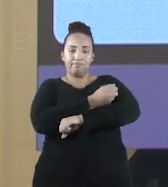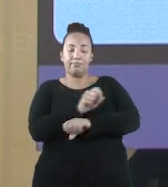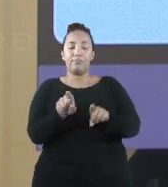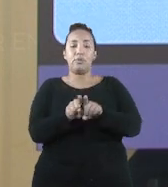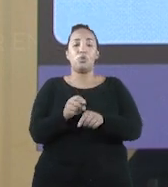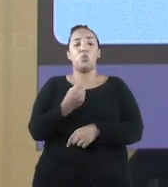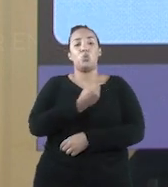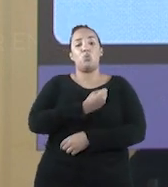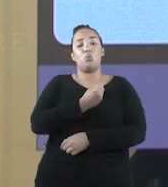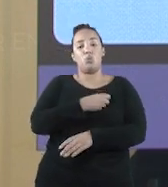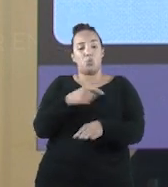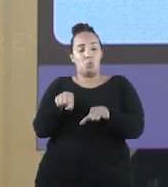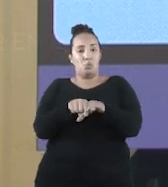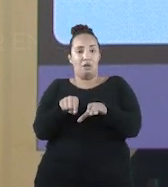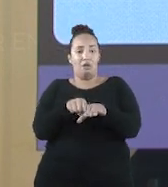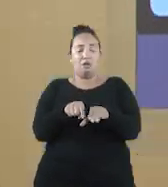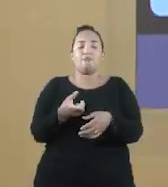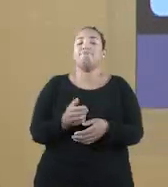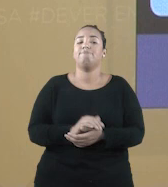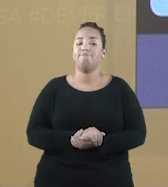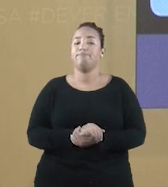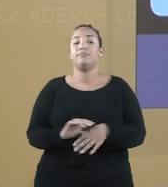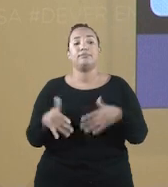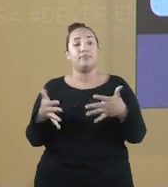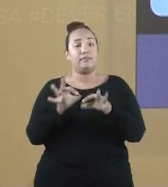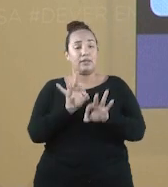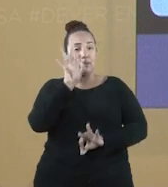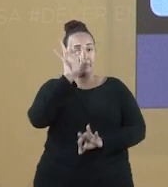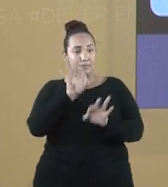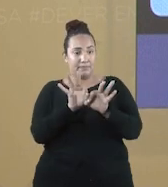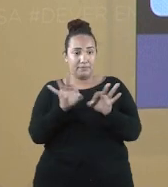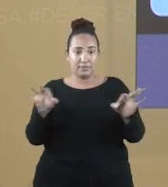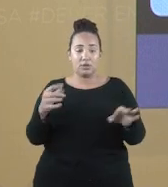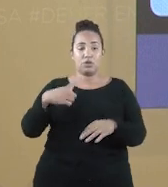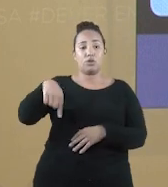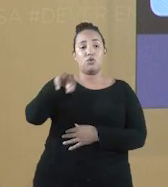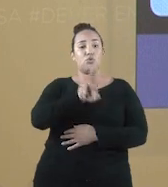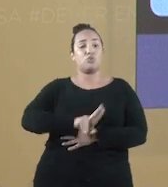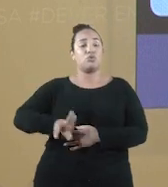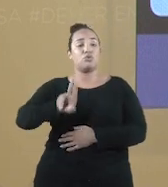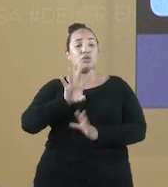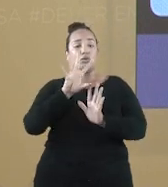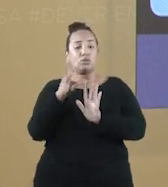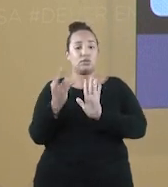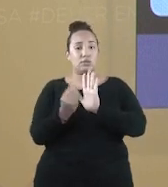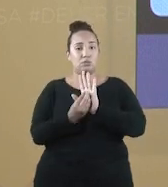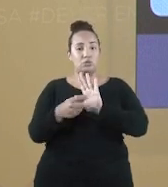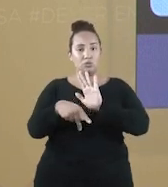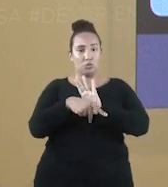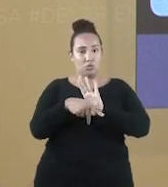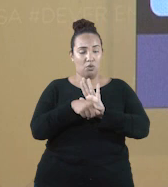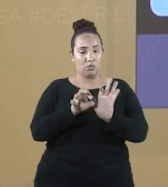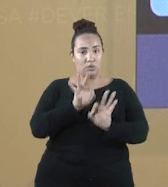das pessoas, dos pés de uma pessoa. Para medir diferentes grandezas, vamos utilizar as unidades de